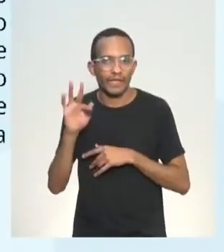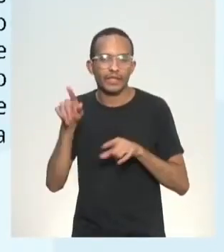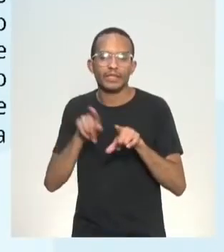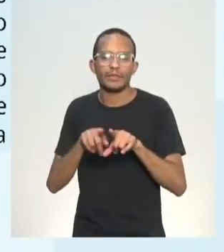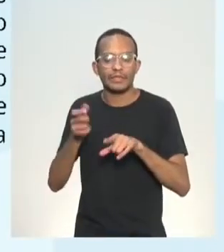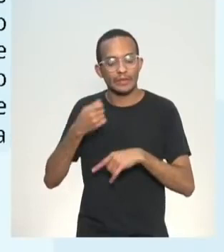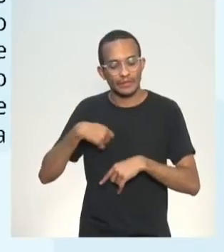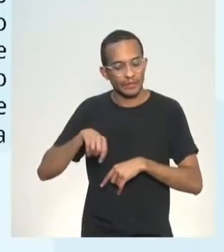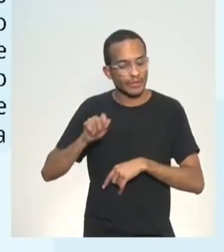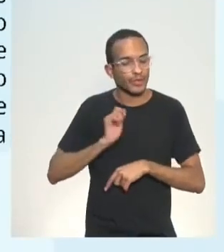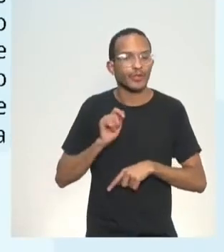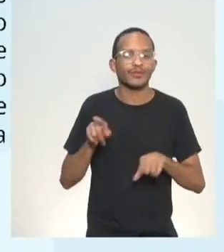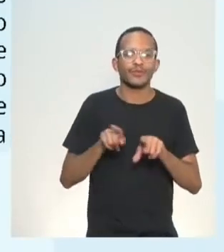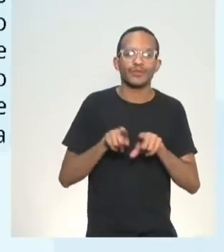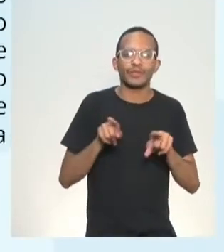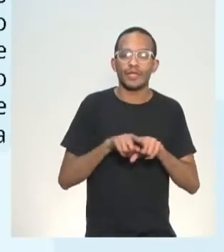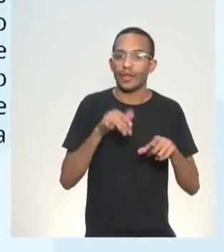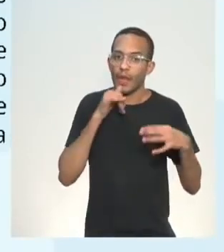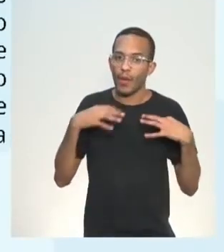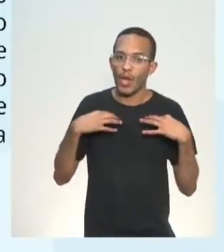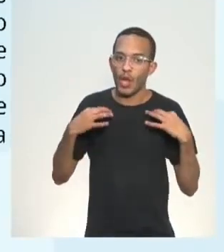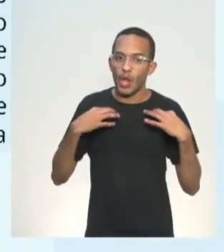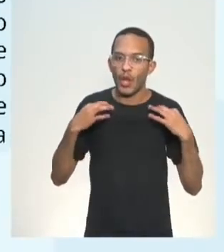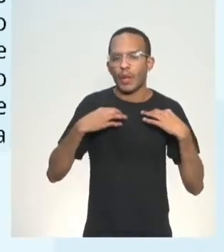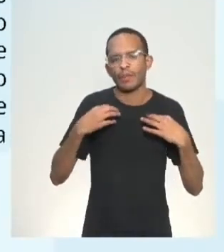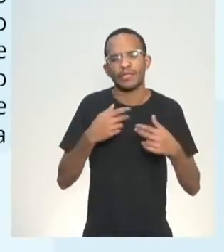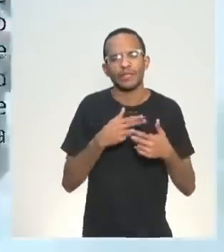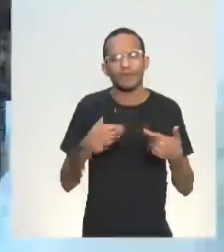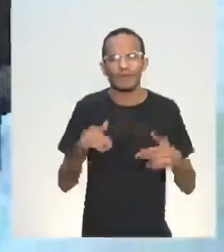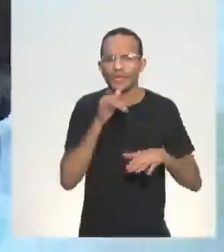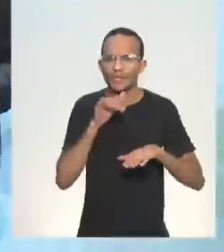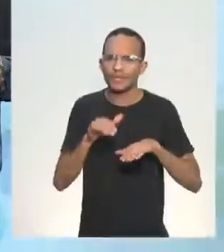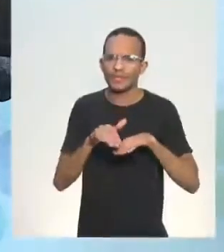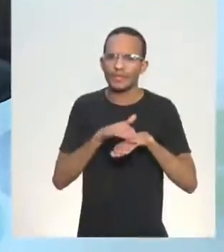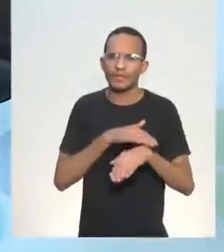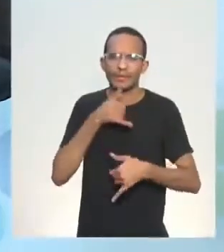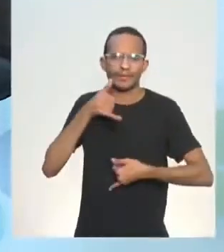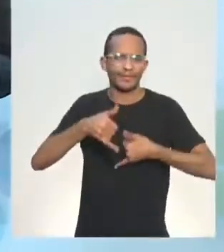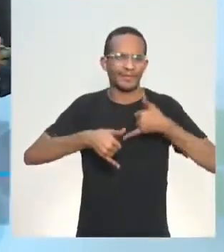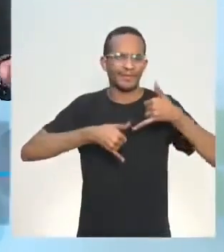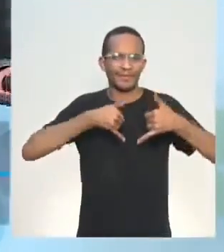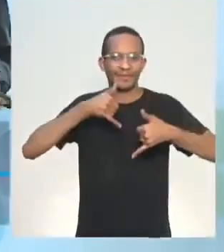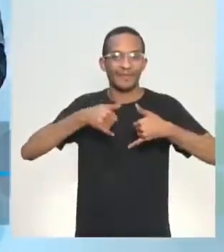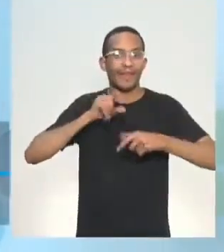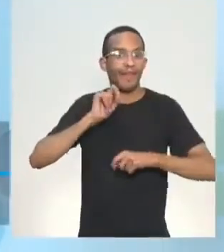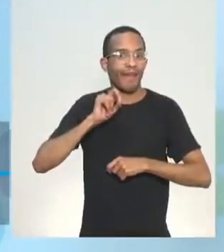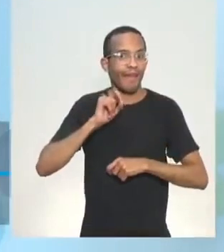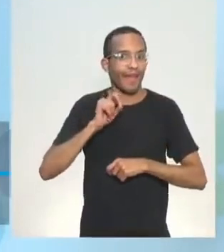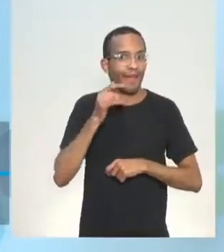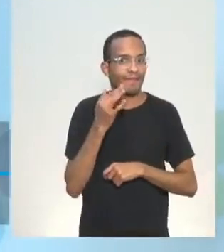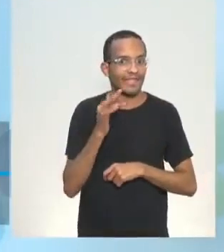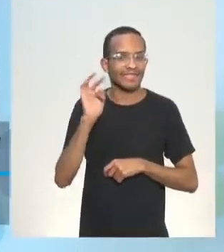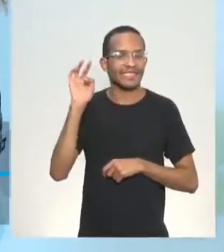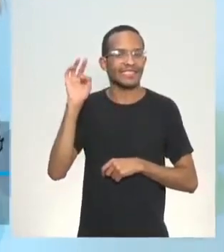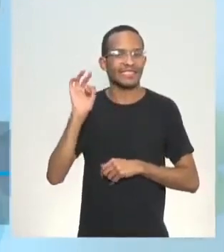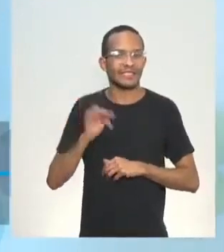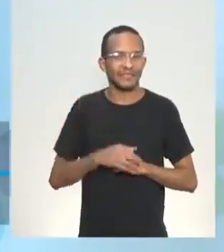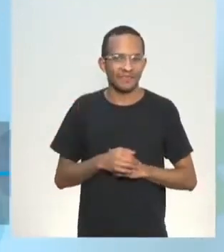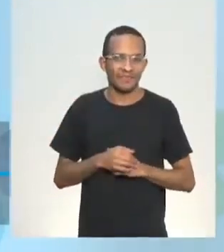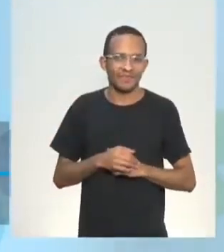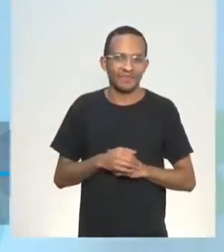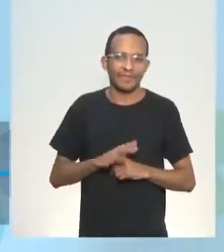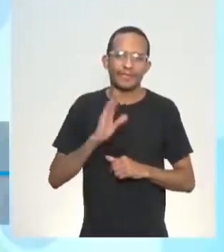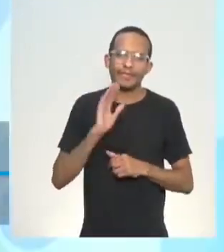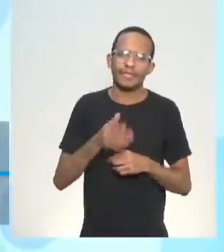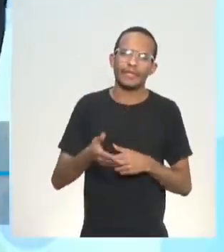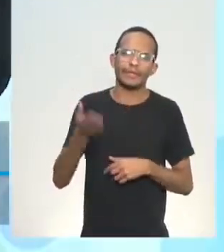Tá? E o vestuário, né, de modo geral, sapatos de salto alto. Quem traz essa moda são os franceses, né? Já